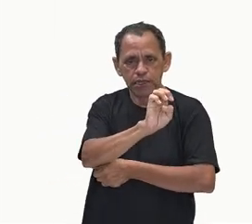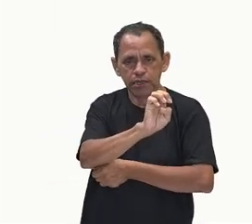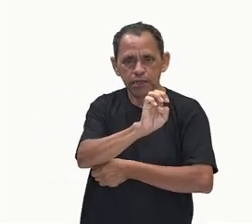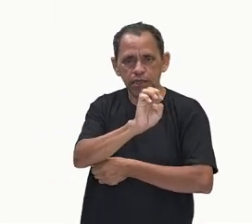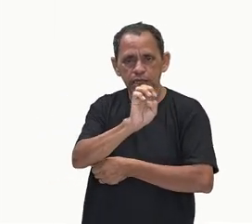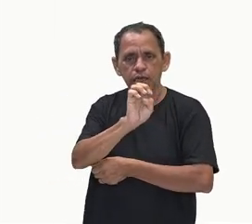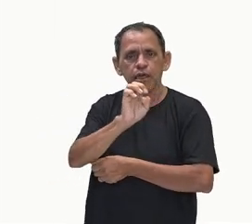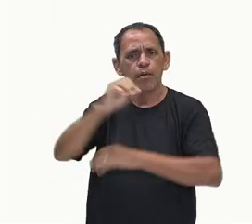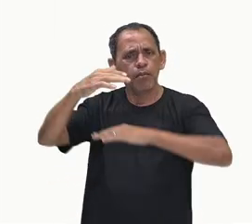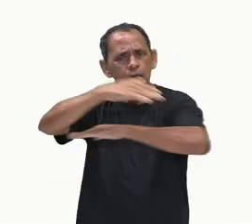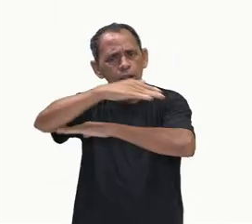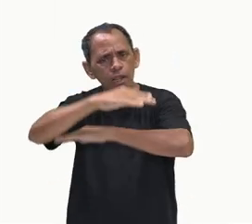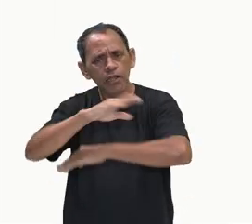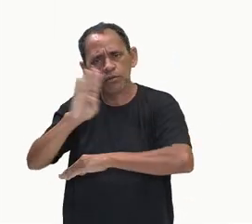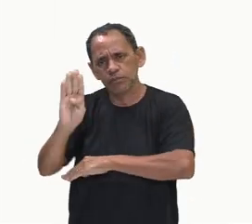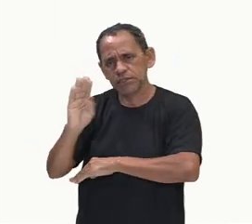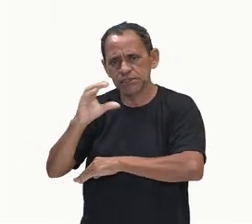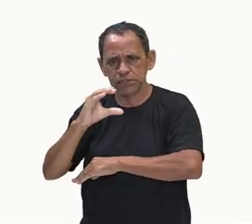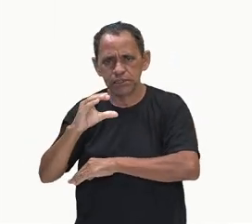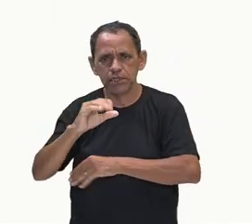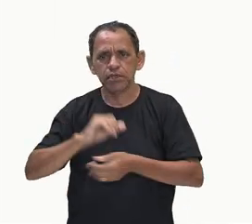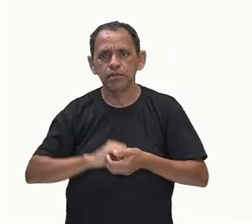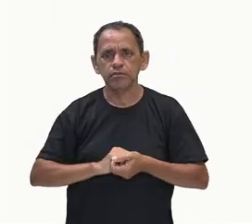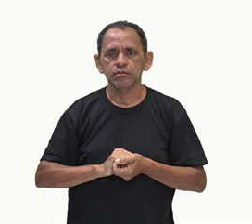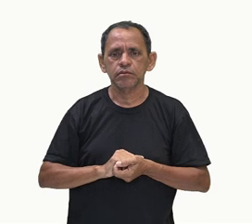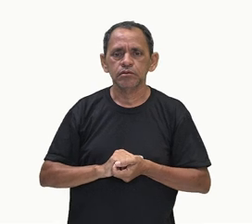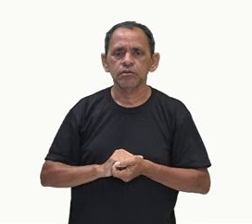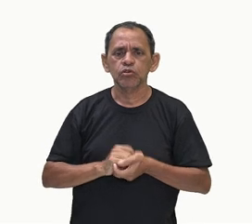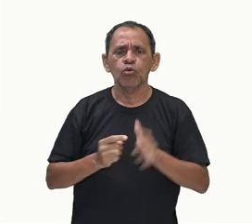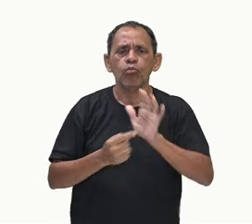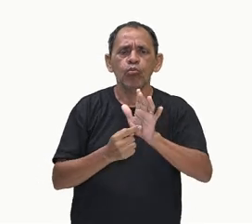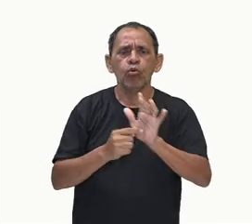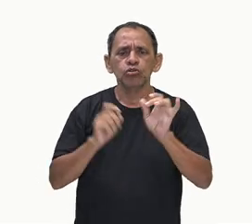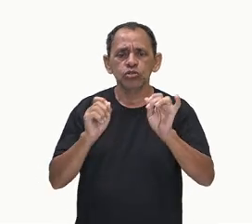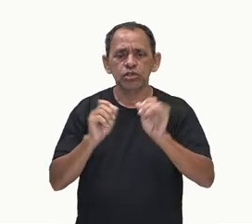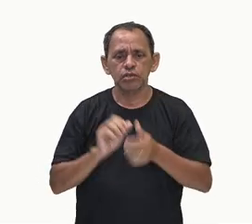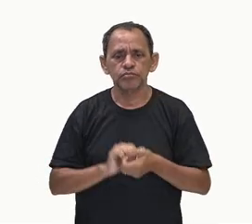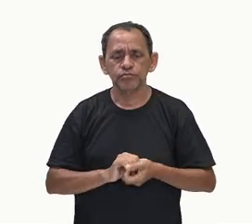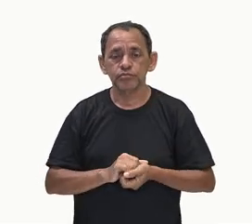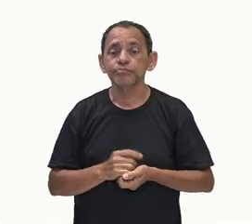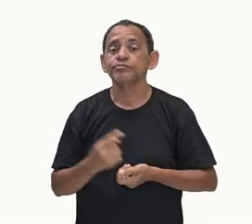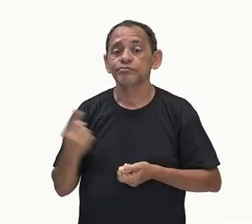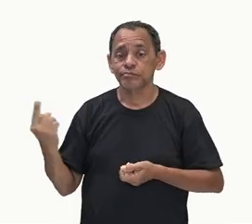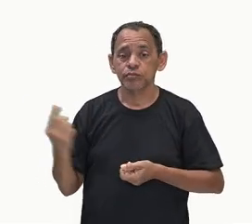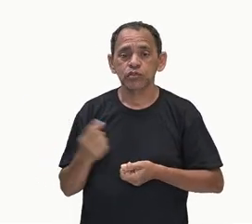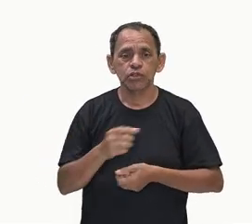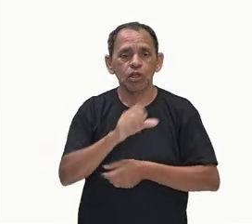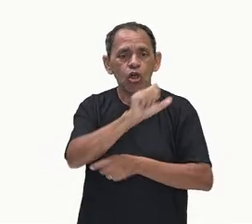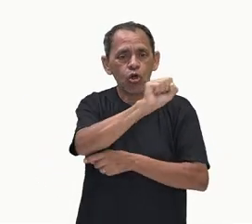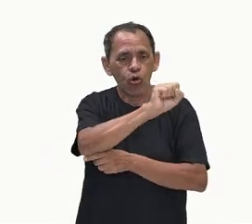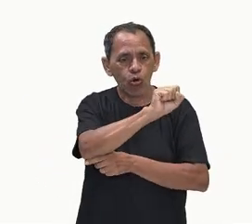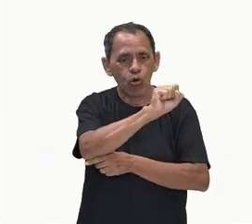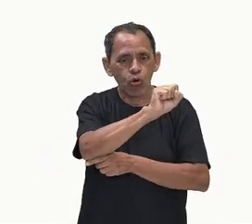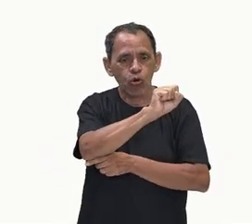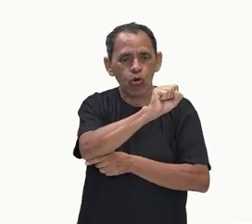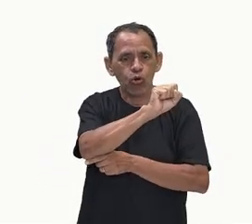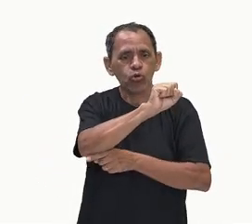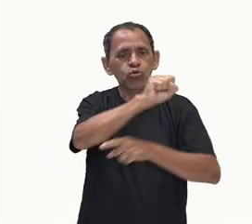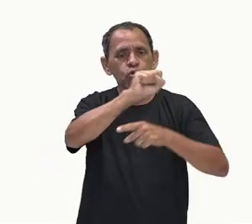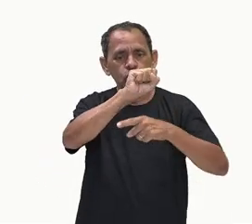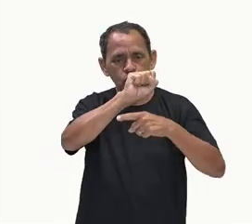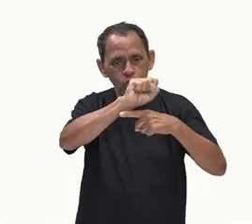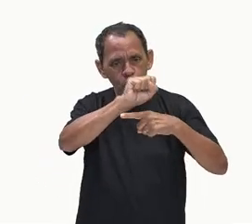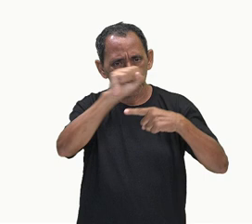determine X então mais uma questão bem simples aqui ó 88 so 2 é